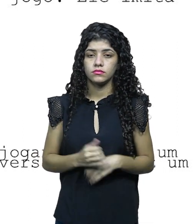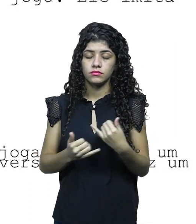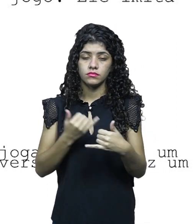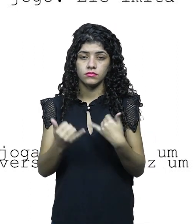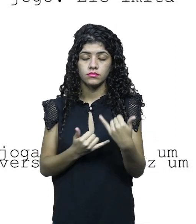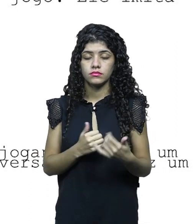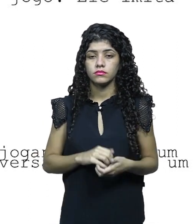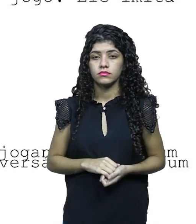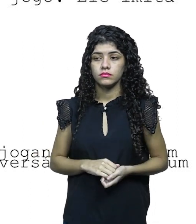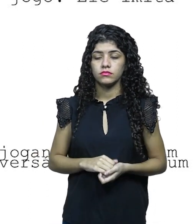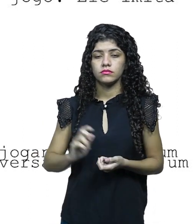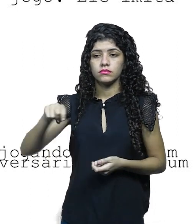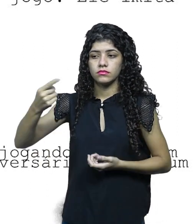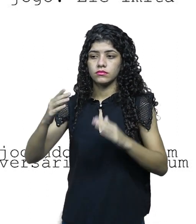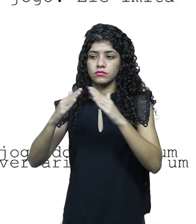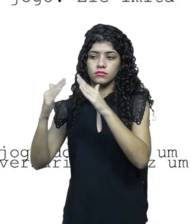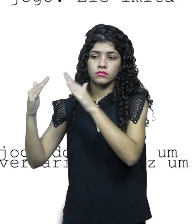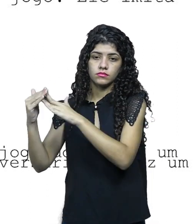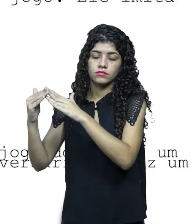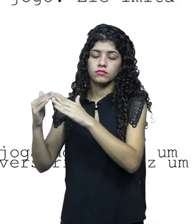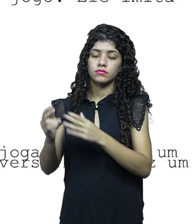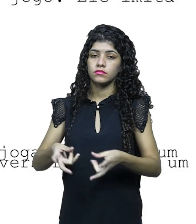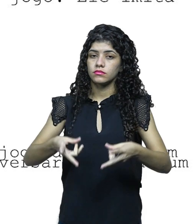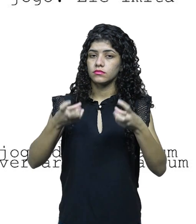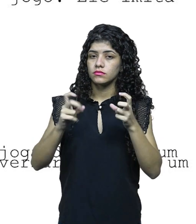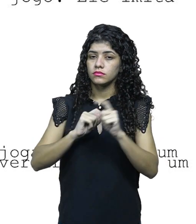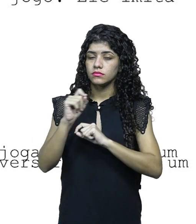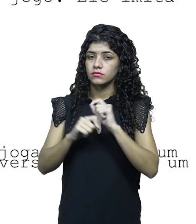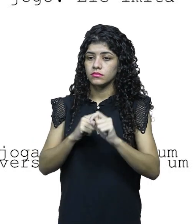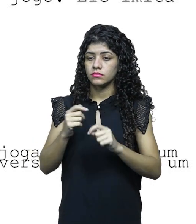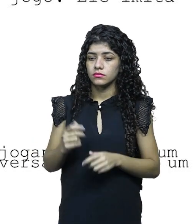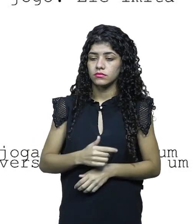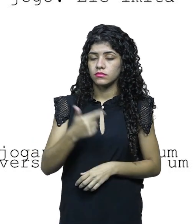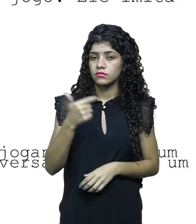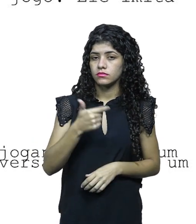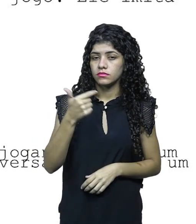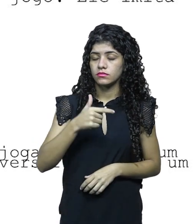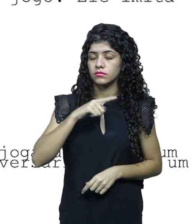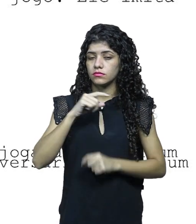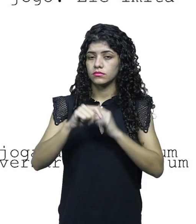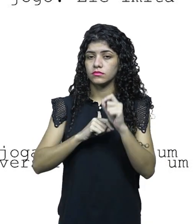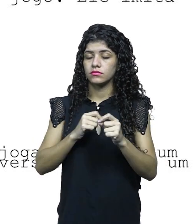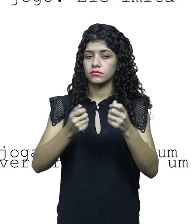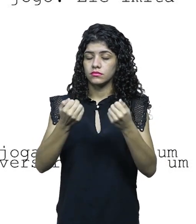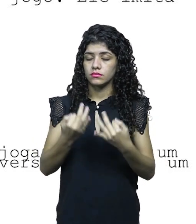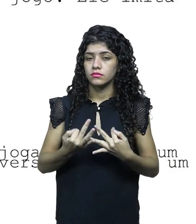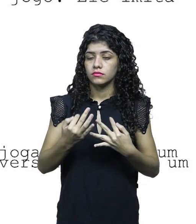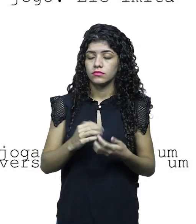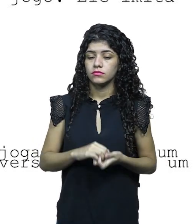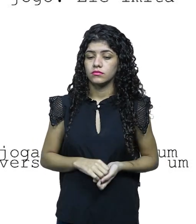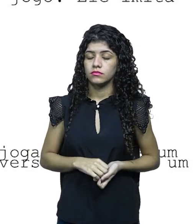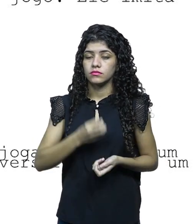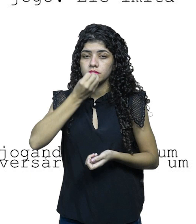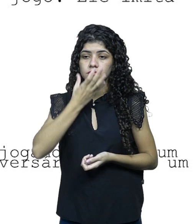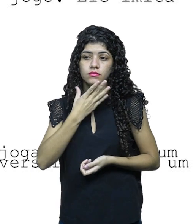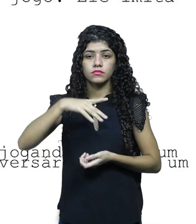vizinhança. Beleza. Percebo que o cabeçalho secundário, ele está aí para garantir a fluidez